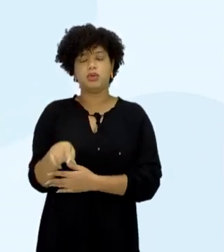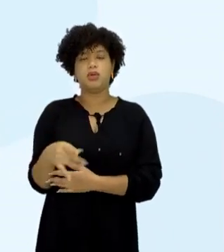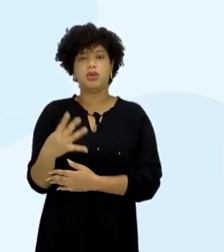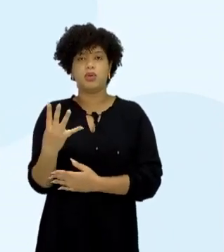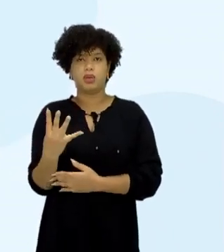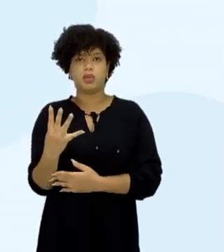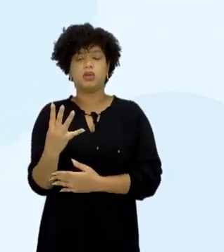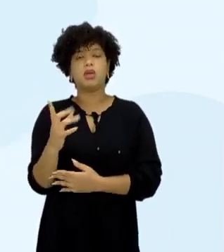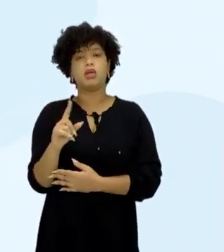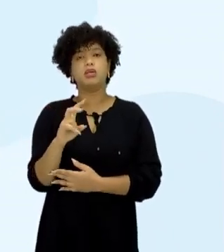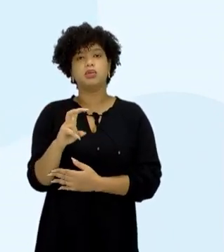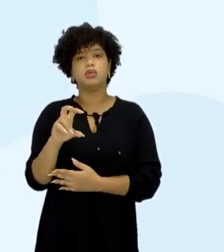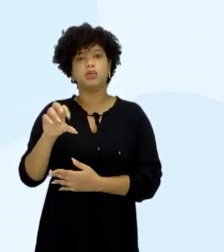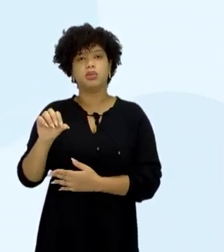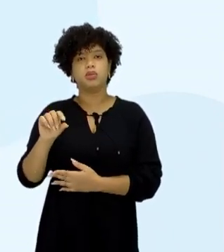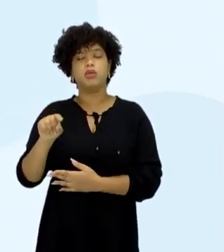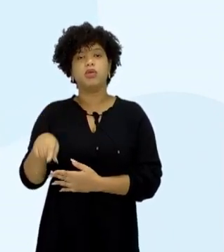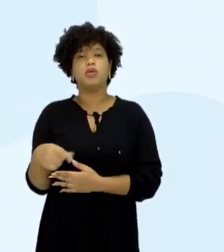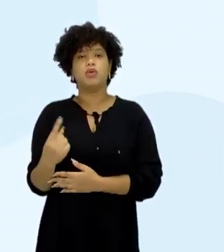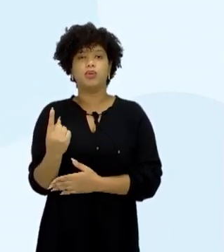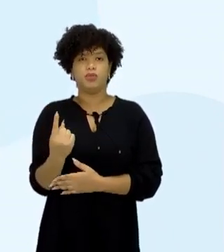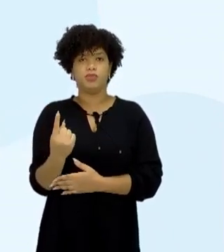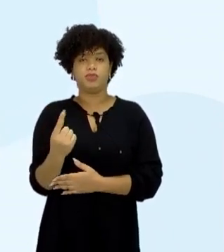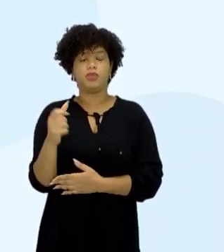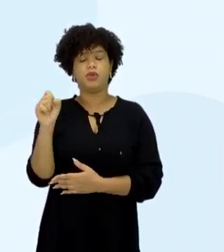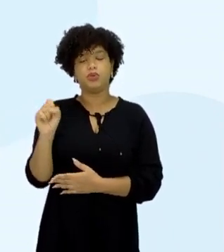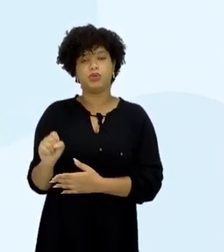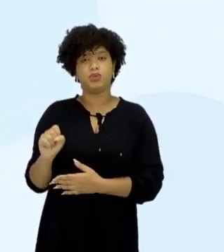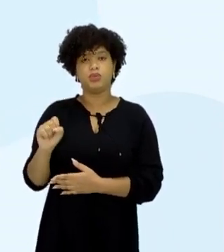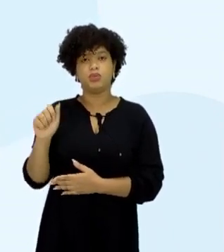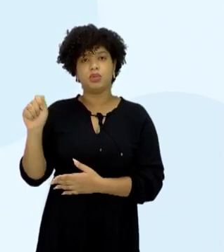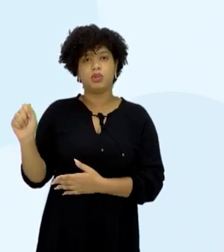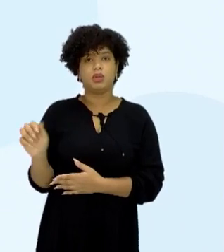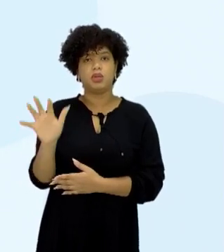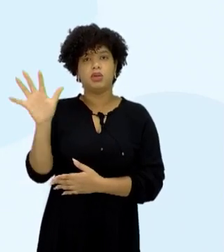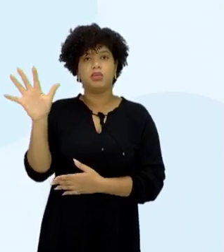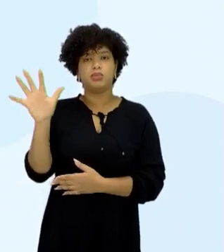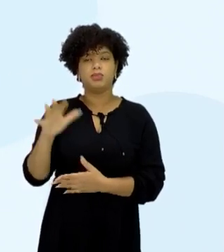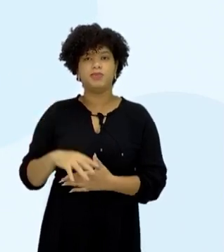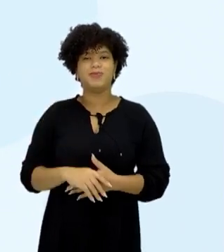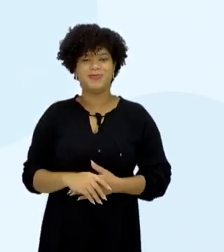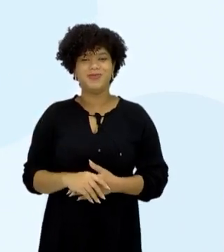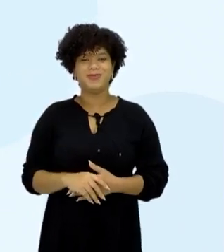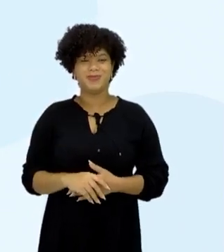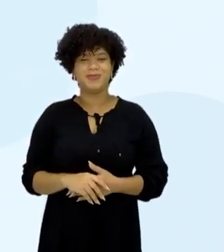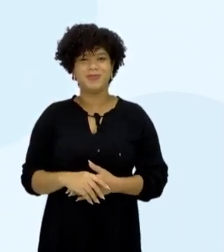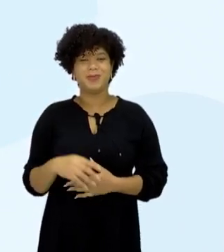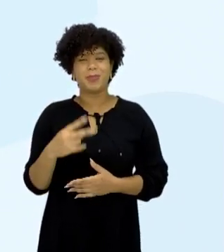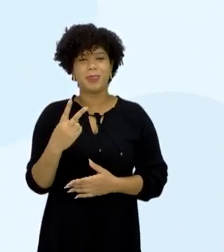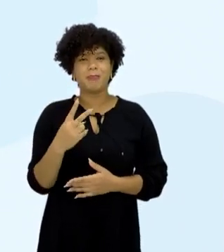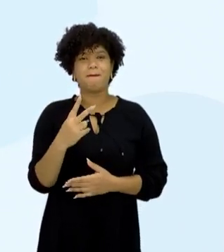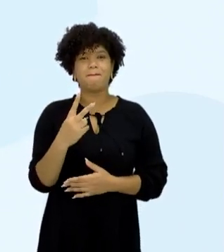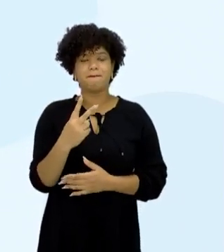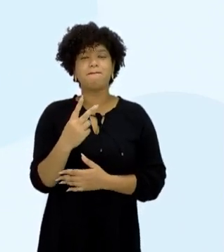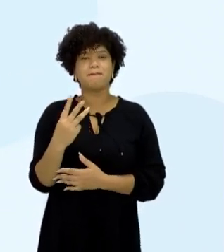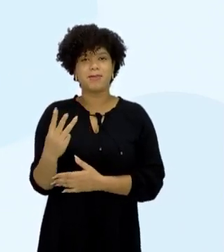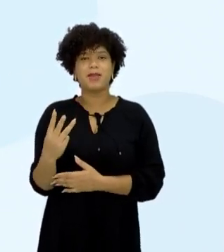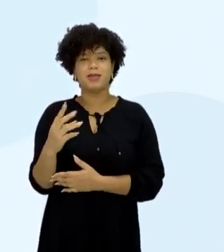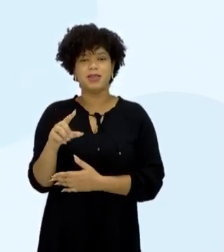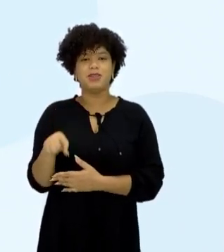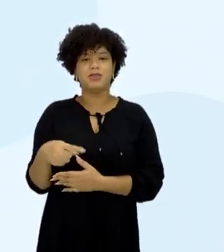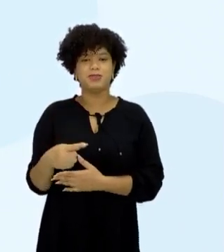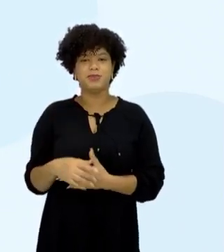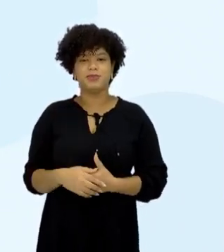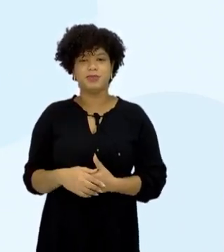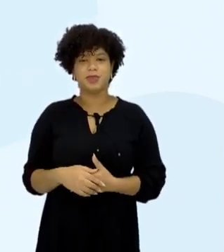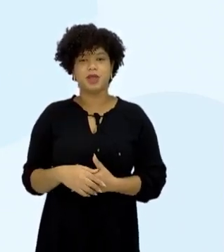para 59,1, o Sudeste da Ásia de 15,4 vai para 23,8, a Ásia